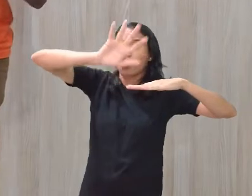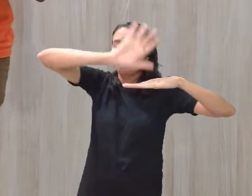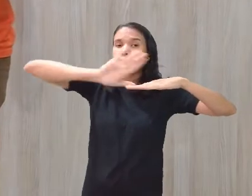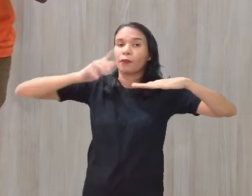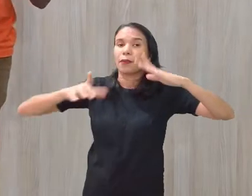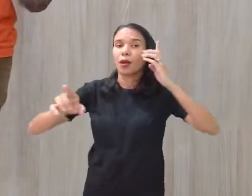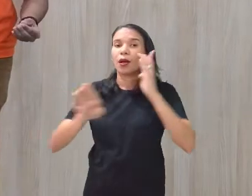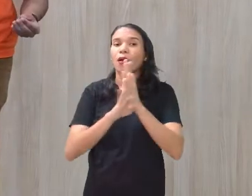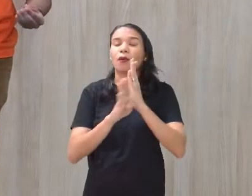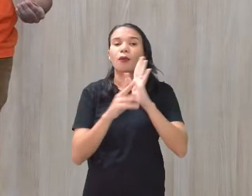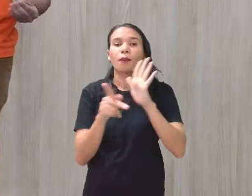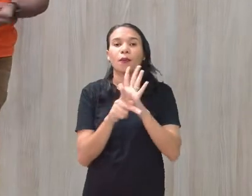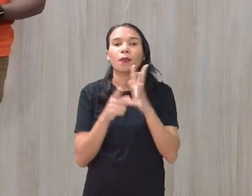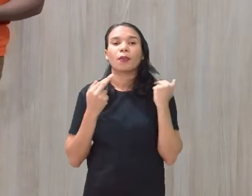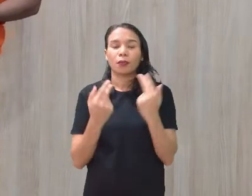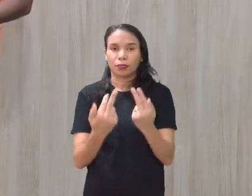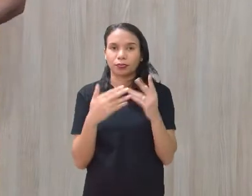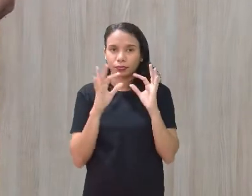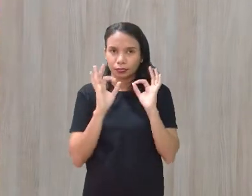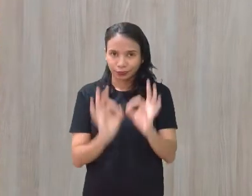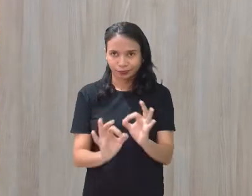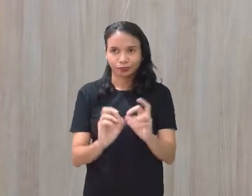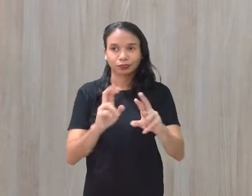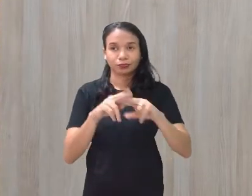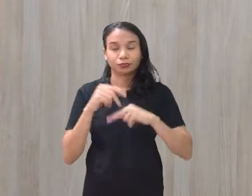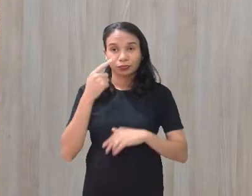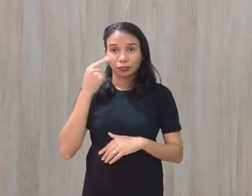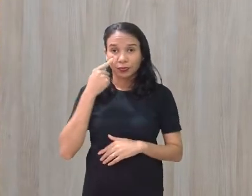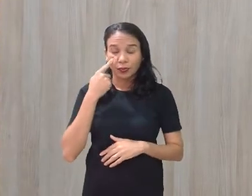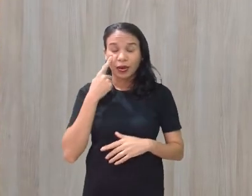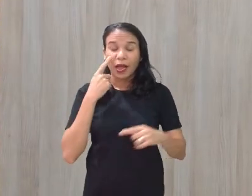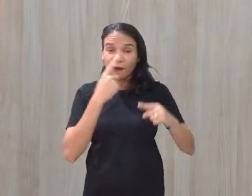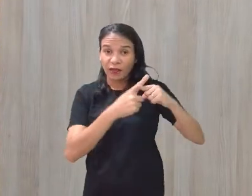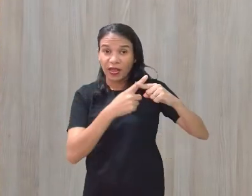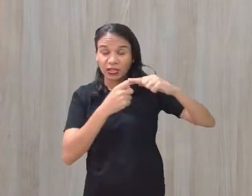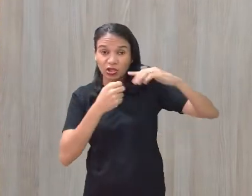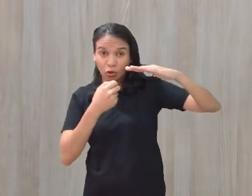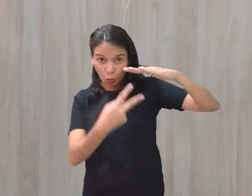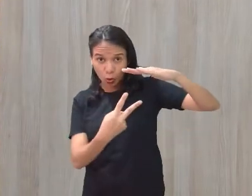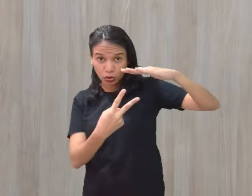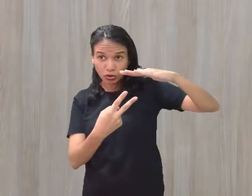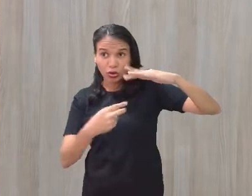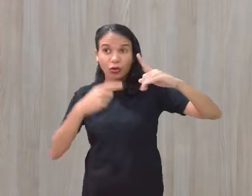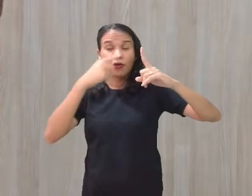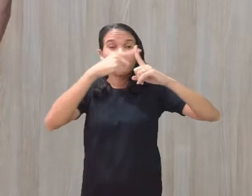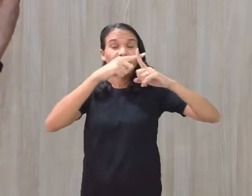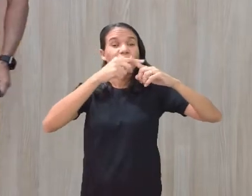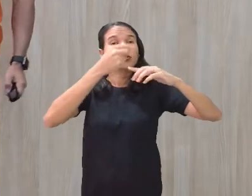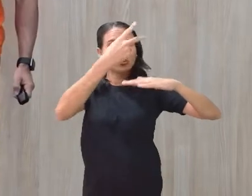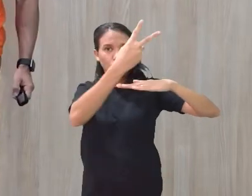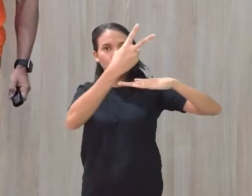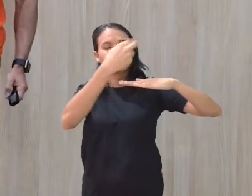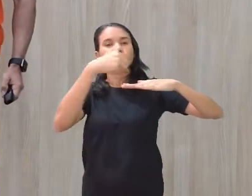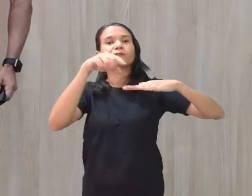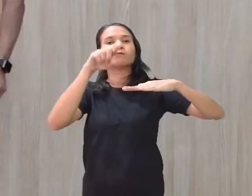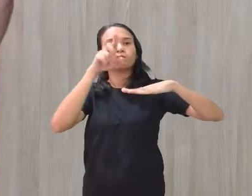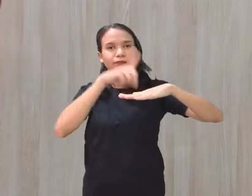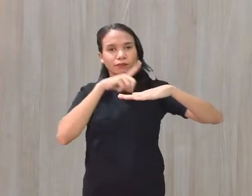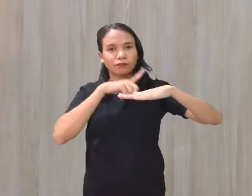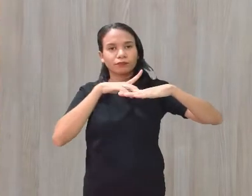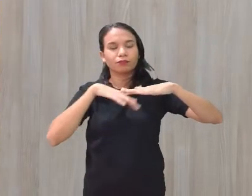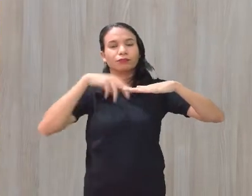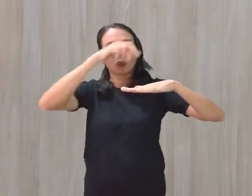fração equivalente, certo? Então, eu tenho aqui, ó, que eu multipliquei por 2 no denominador, vou multiplicar por 2 também